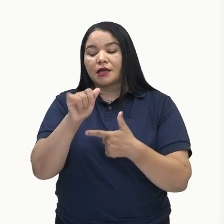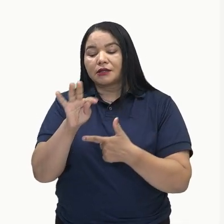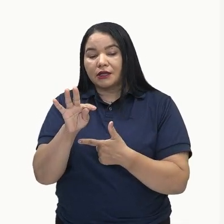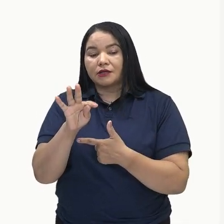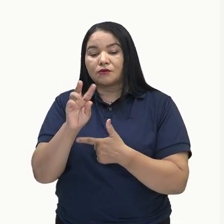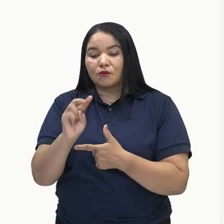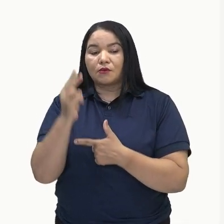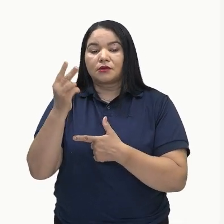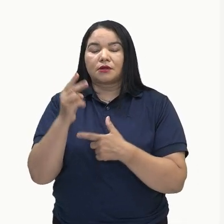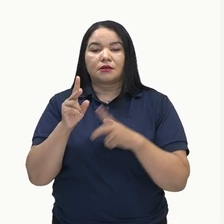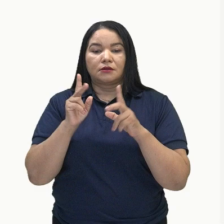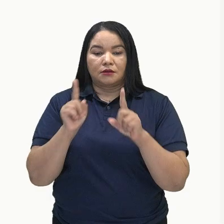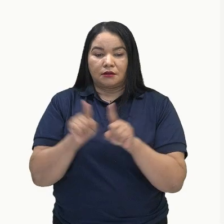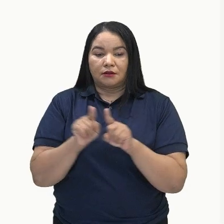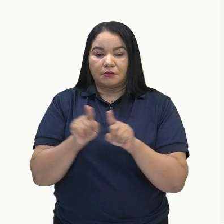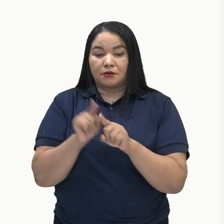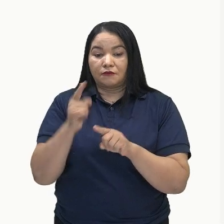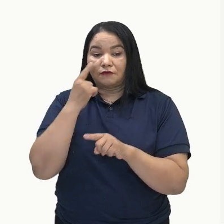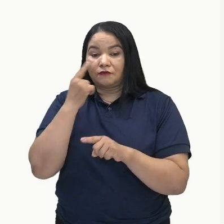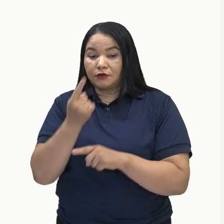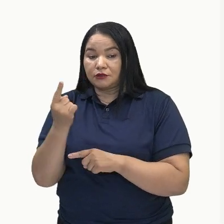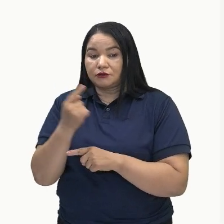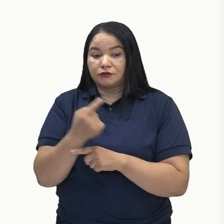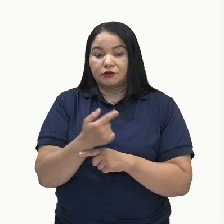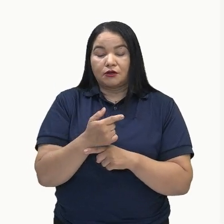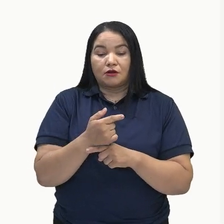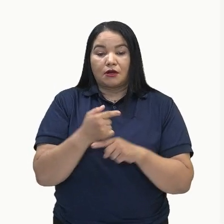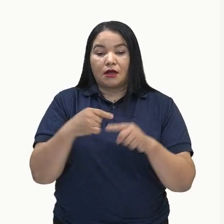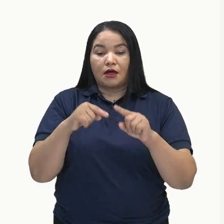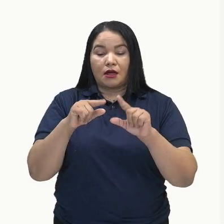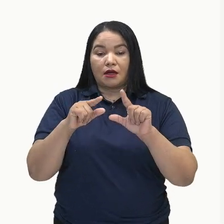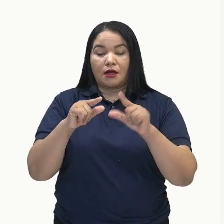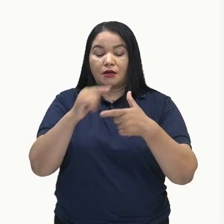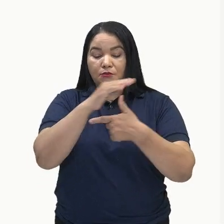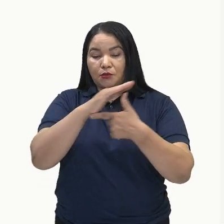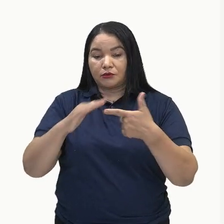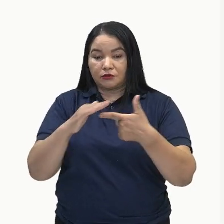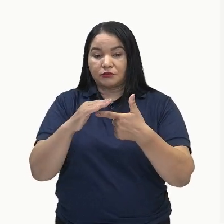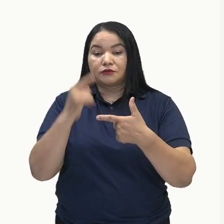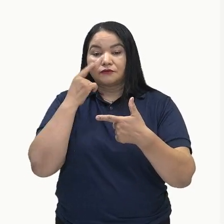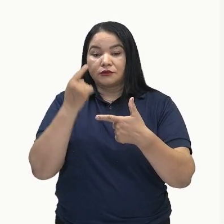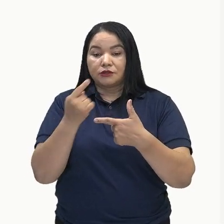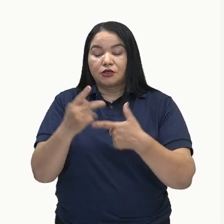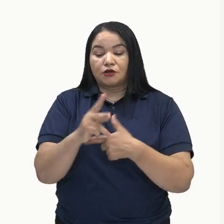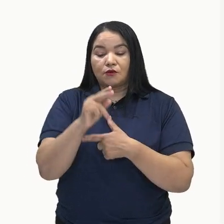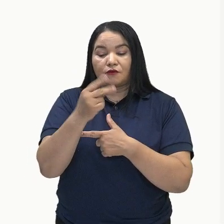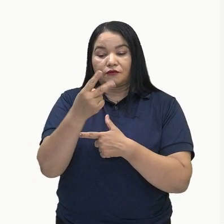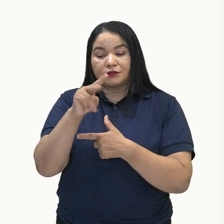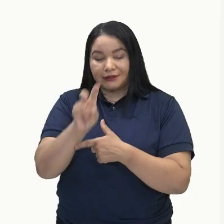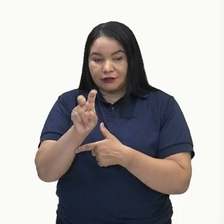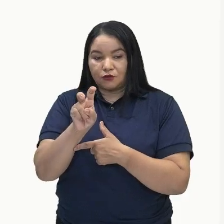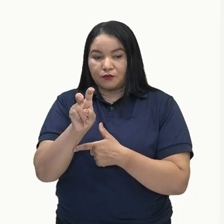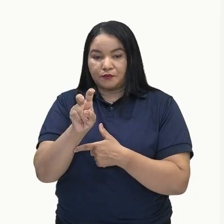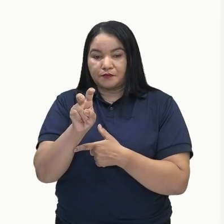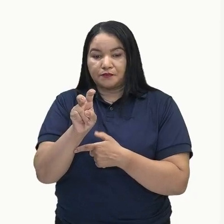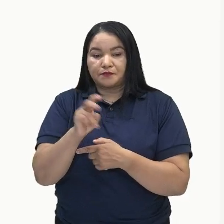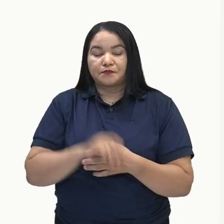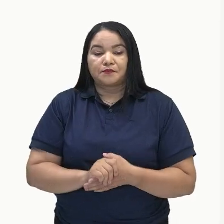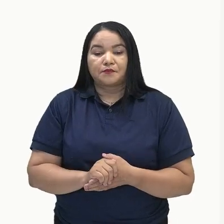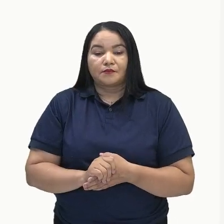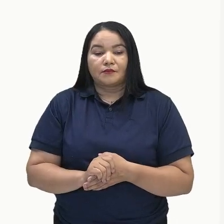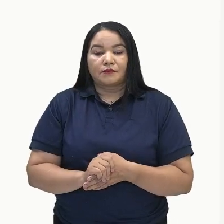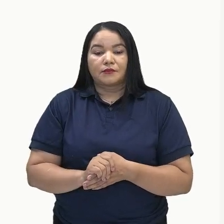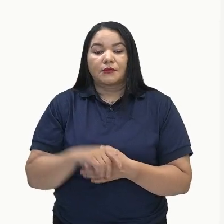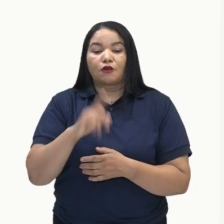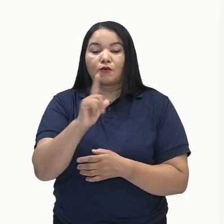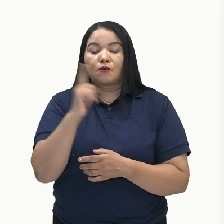ao quadrado, que é justamente esse lado aqui, ó, nós sabemos que é igual a 25, certo? Os outros, o lado